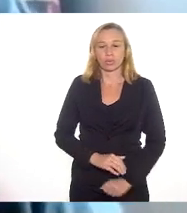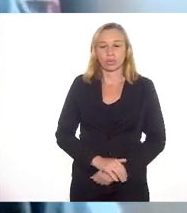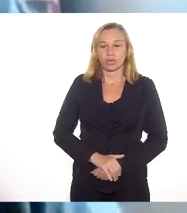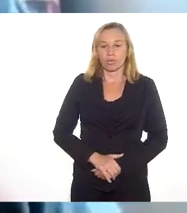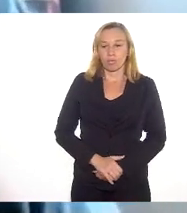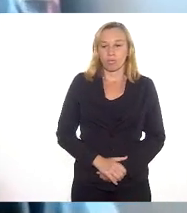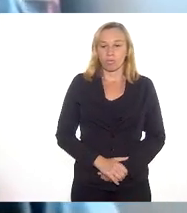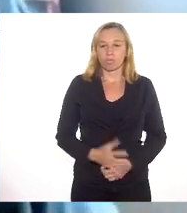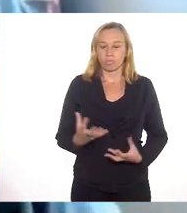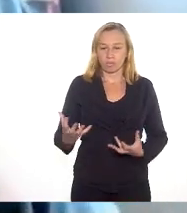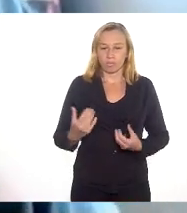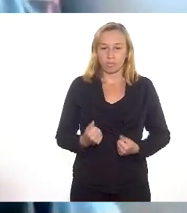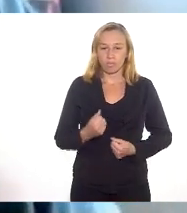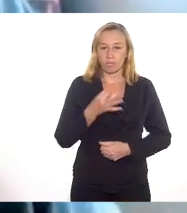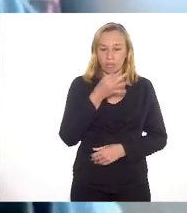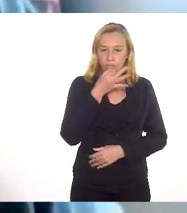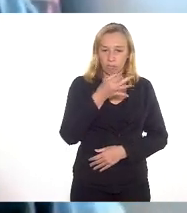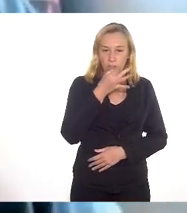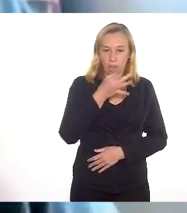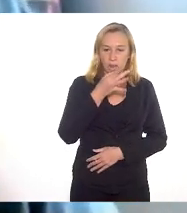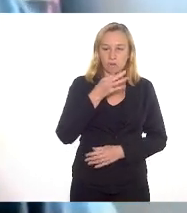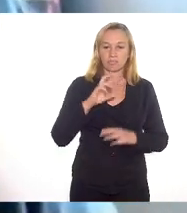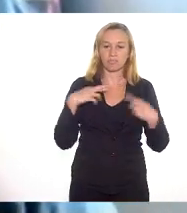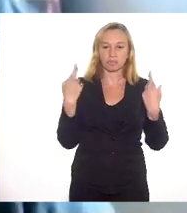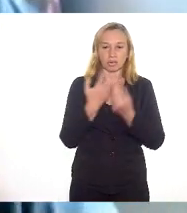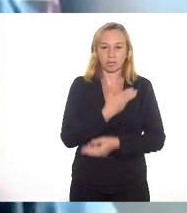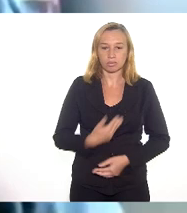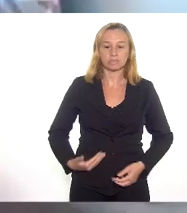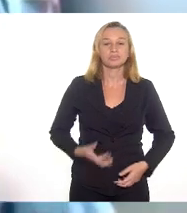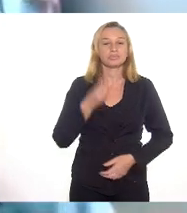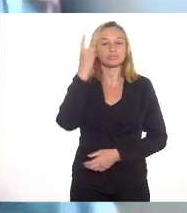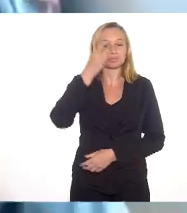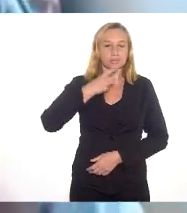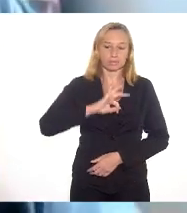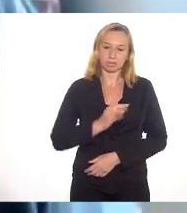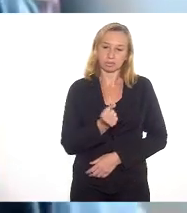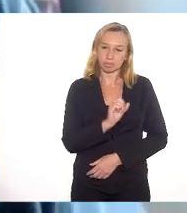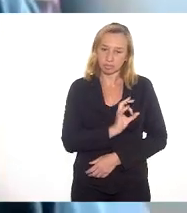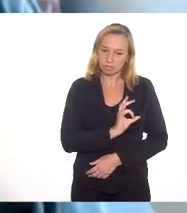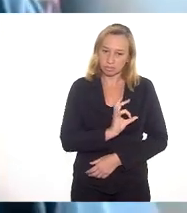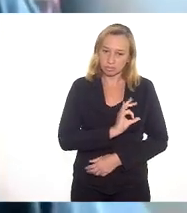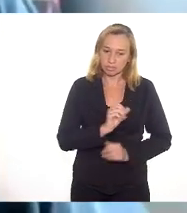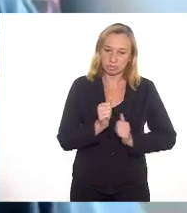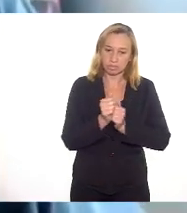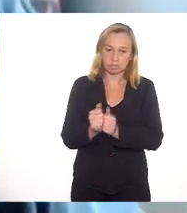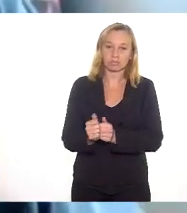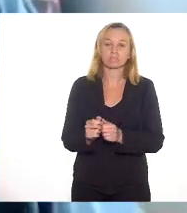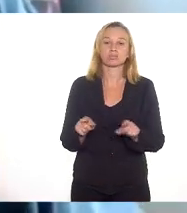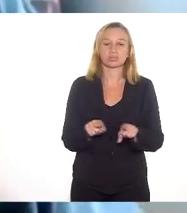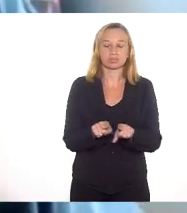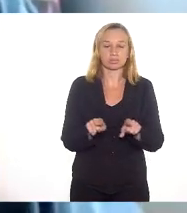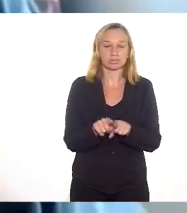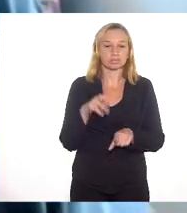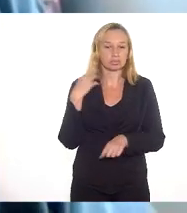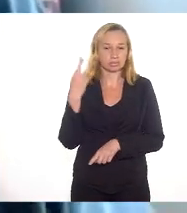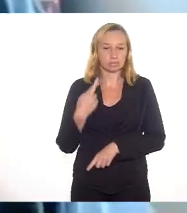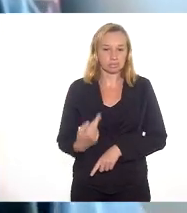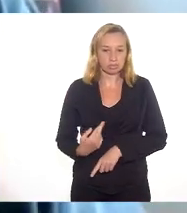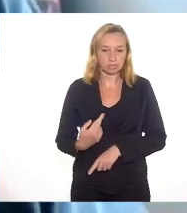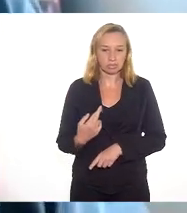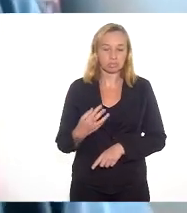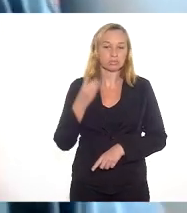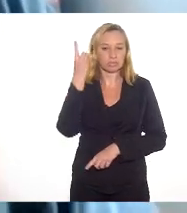as sugestões da audiência pública, a deputada Marta Rocha, que acompanhou, a deputada Renata Souza, que fez todas